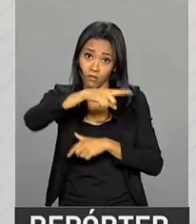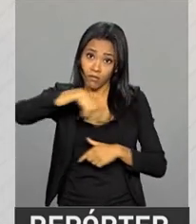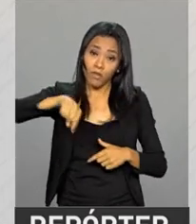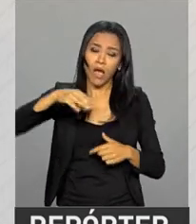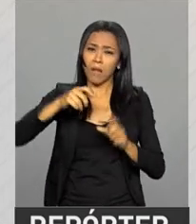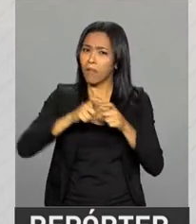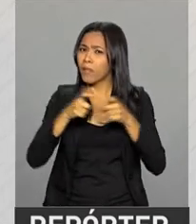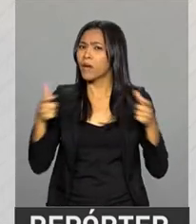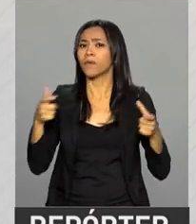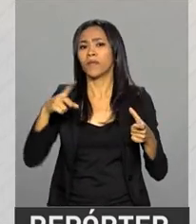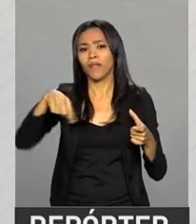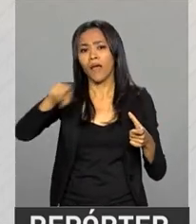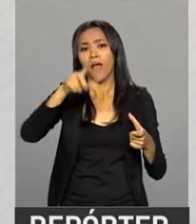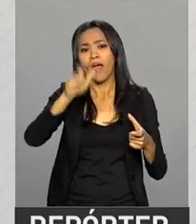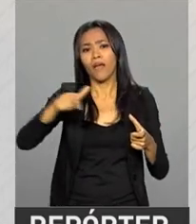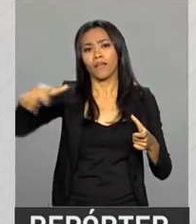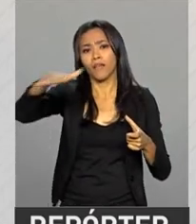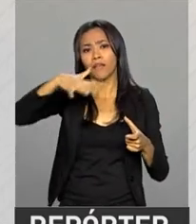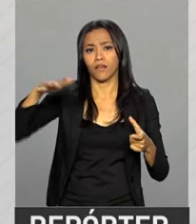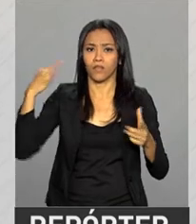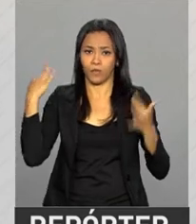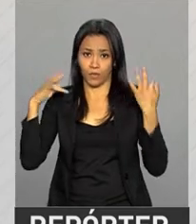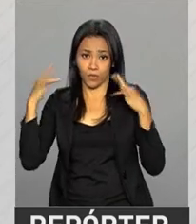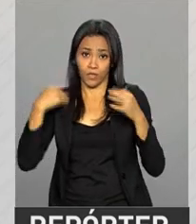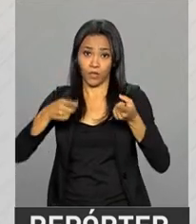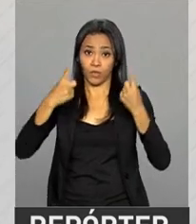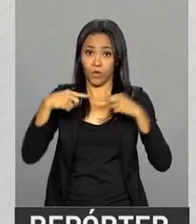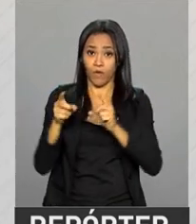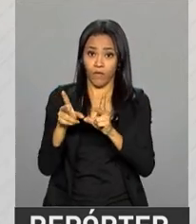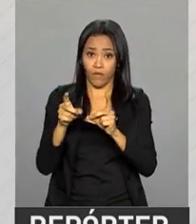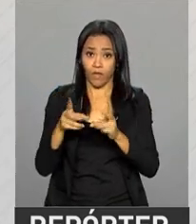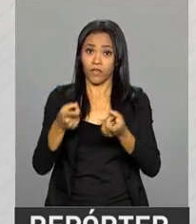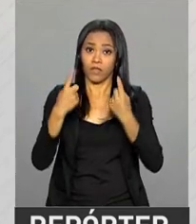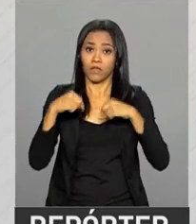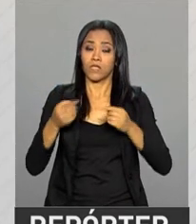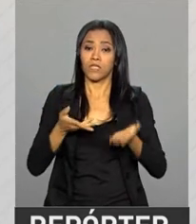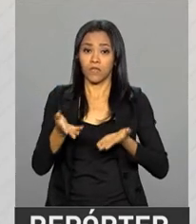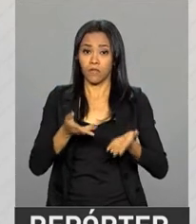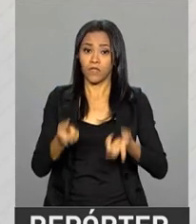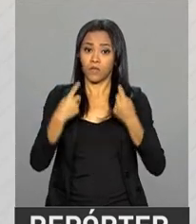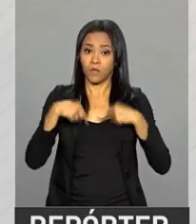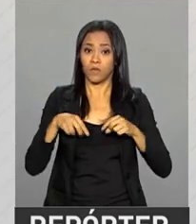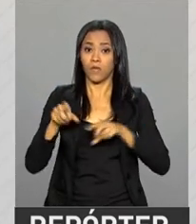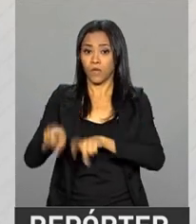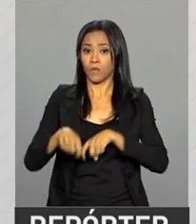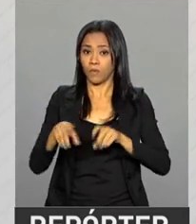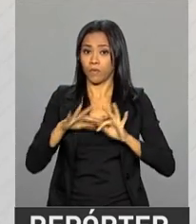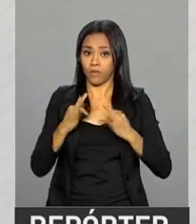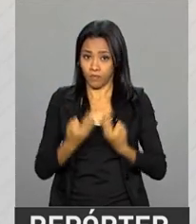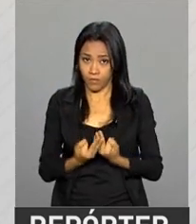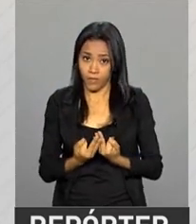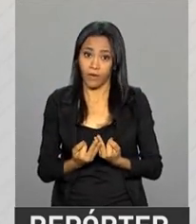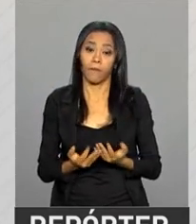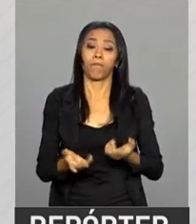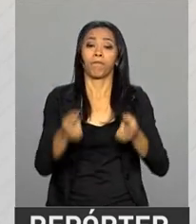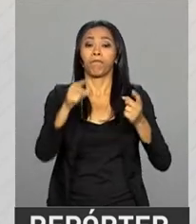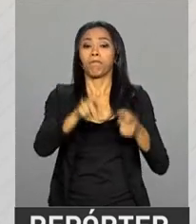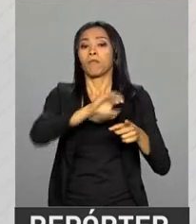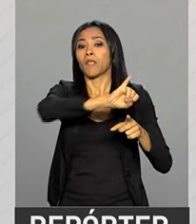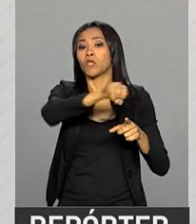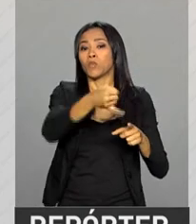desses empregos está nos setores de turismo comércio serviços e agricultura familiar entre julho de